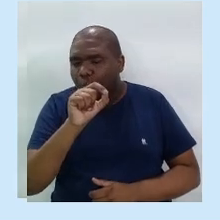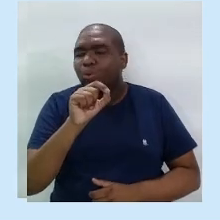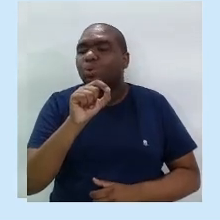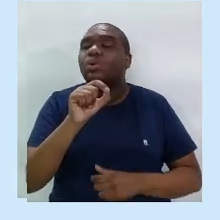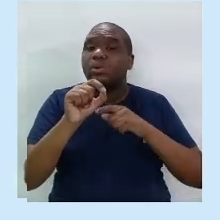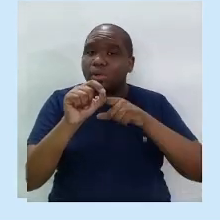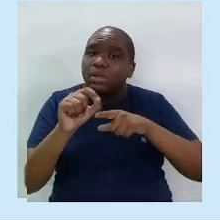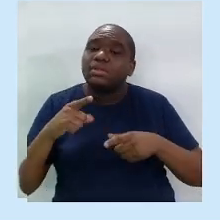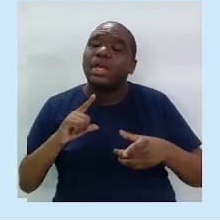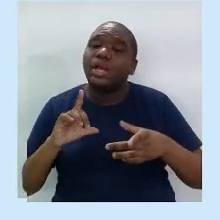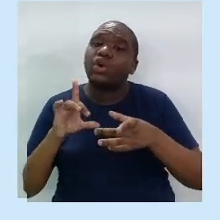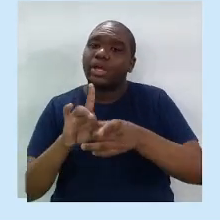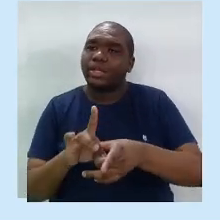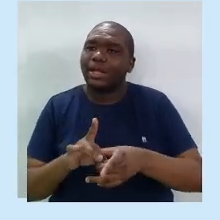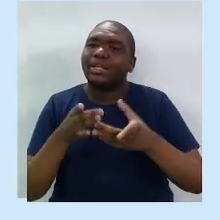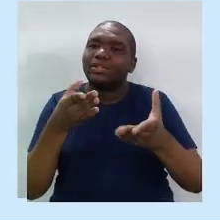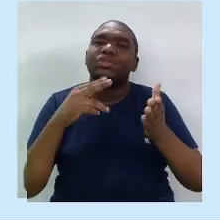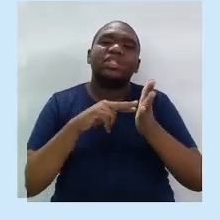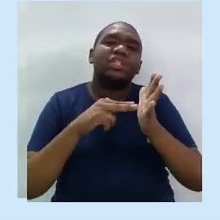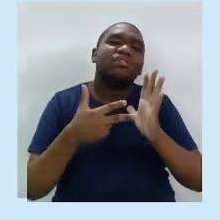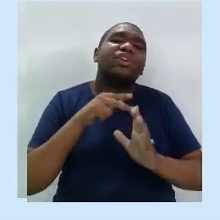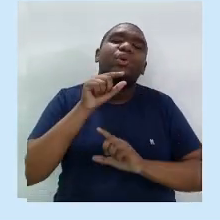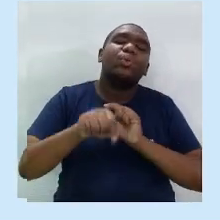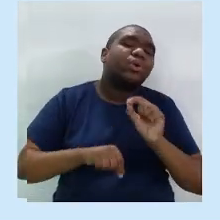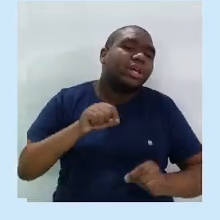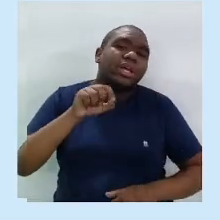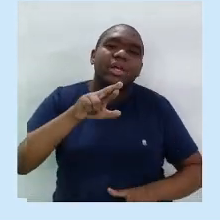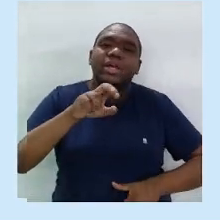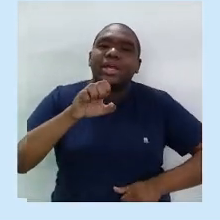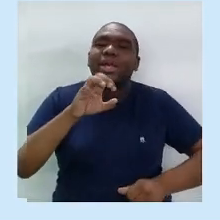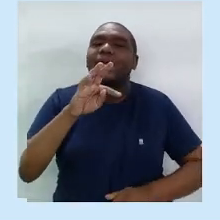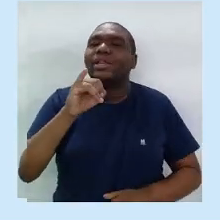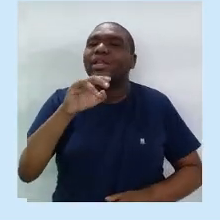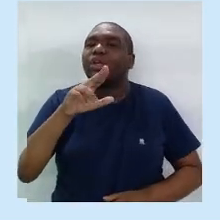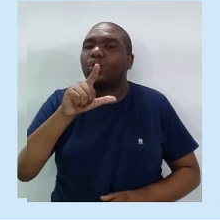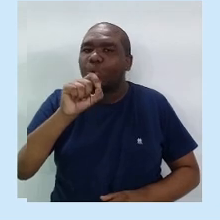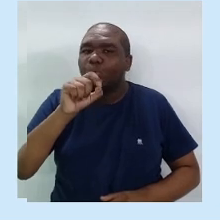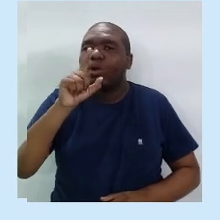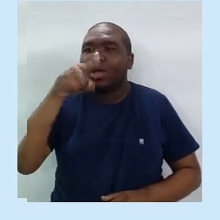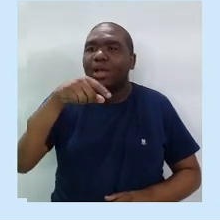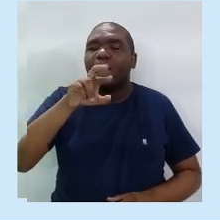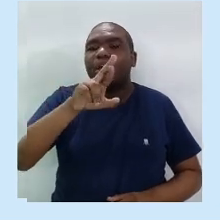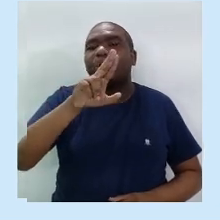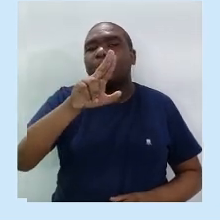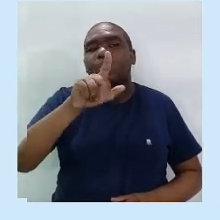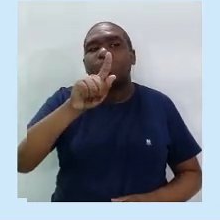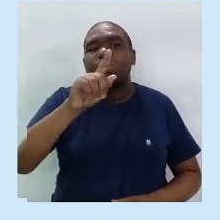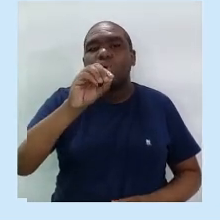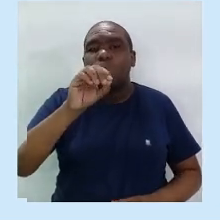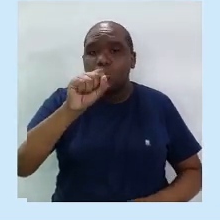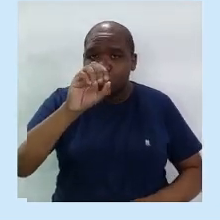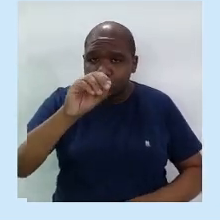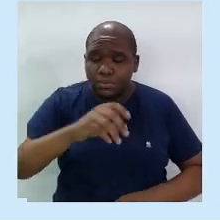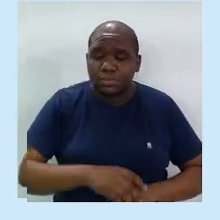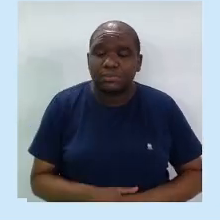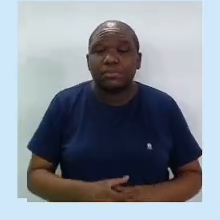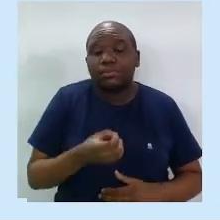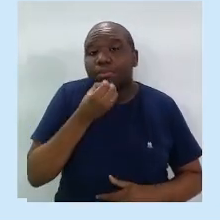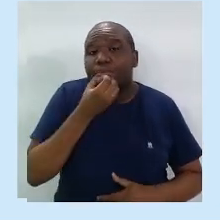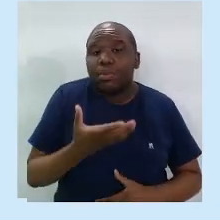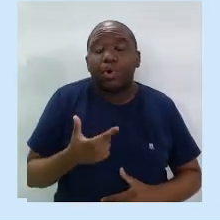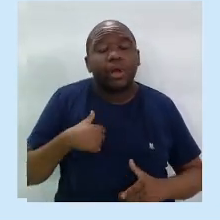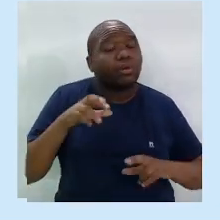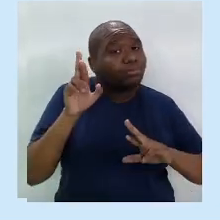retículo endoplasmático, isso quer dizer que o retículo endoplasmático ele é rugoso. Bom, eu espero